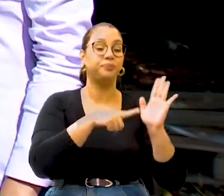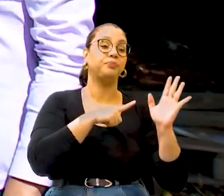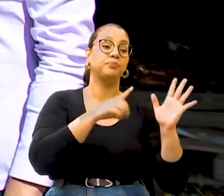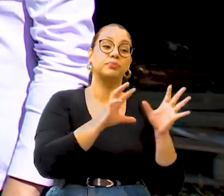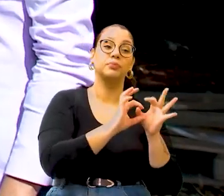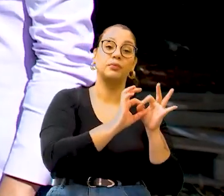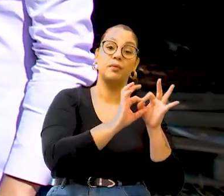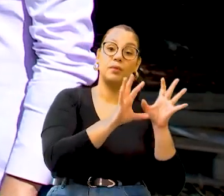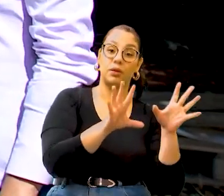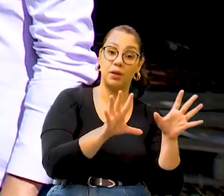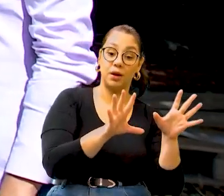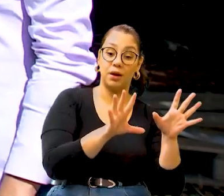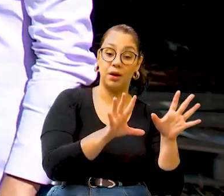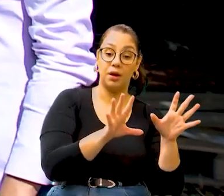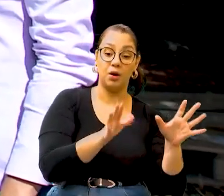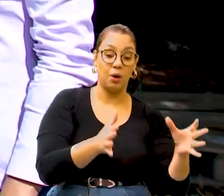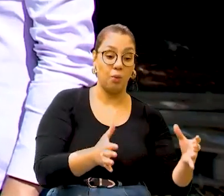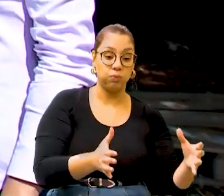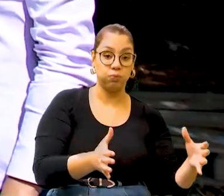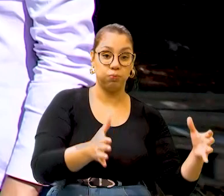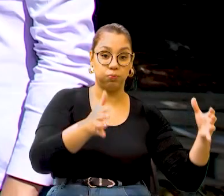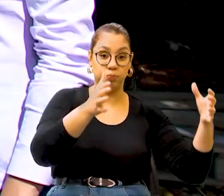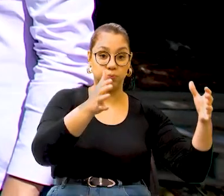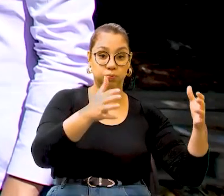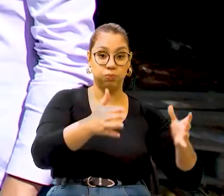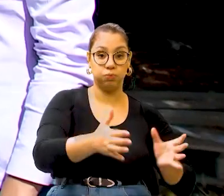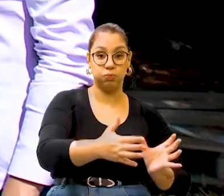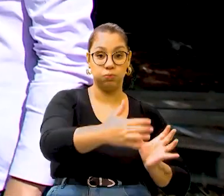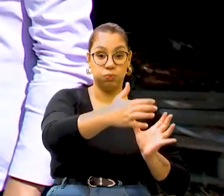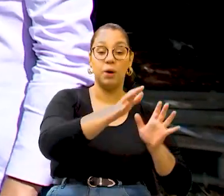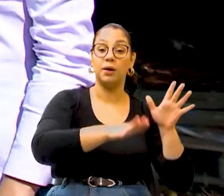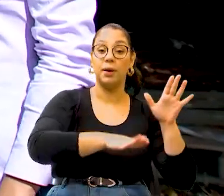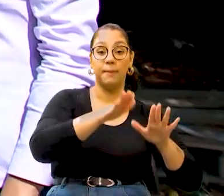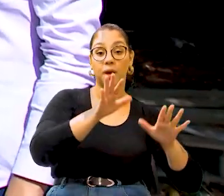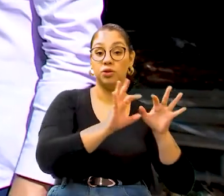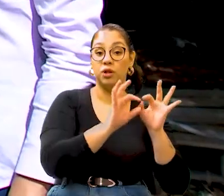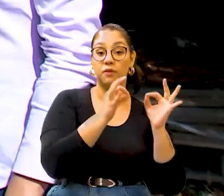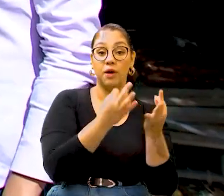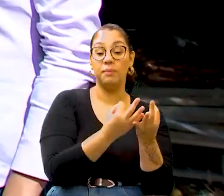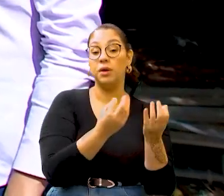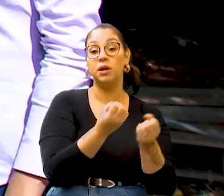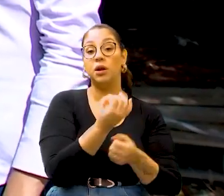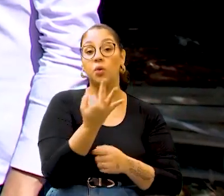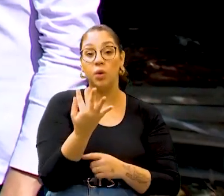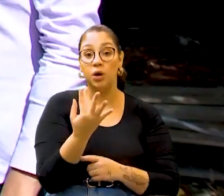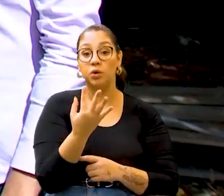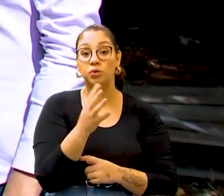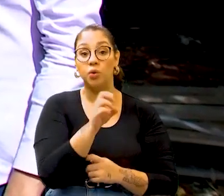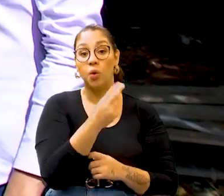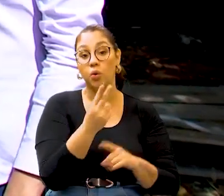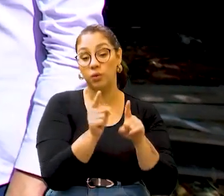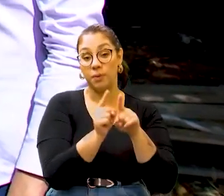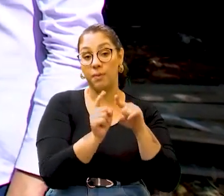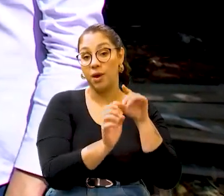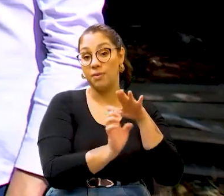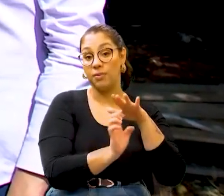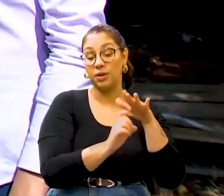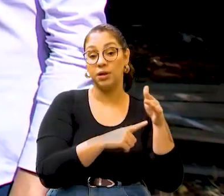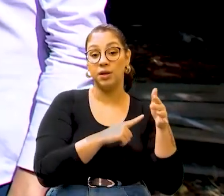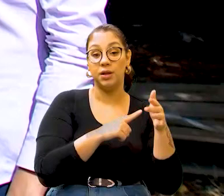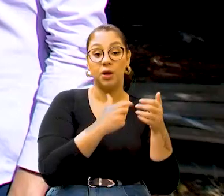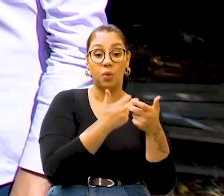esse programa, a gente disponibiliza um balde do tamanho e necessidade dessa família ou desse